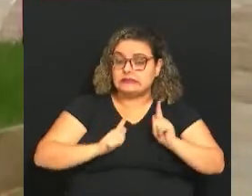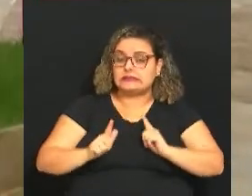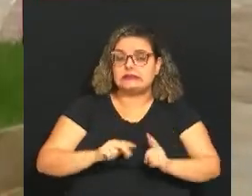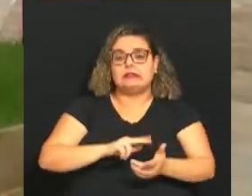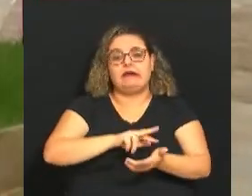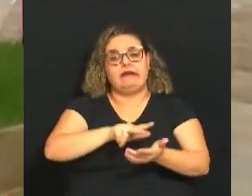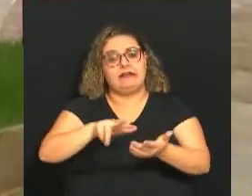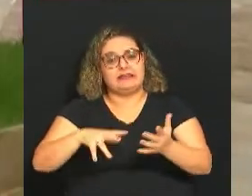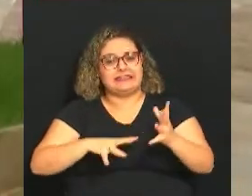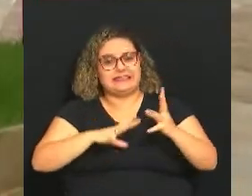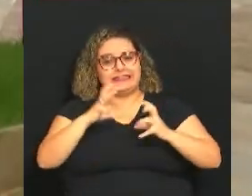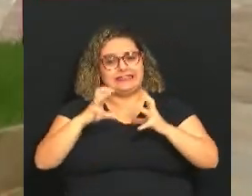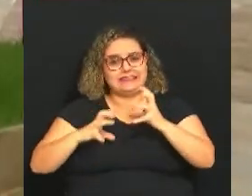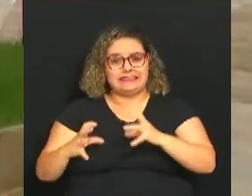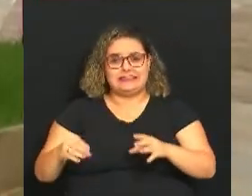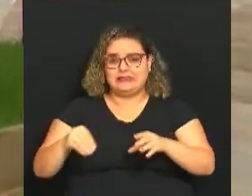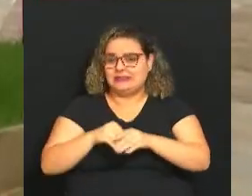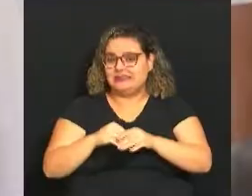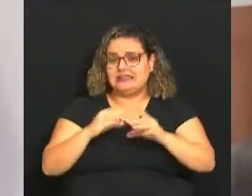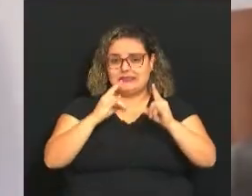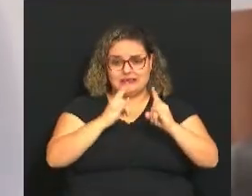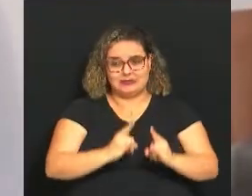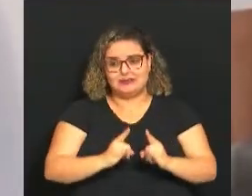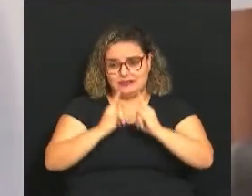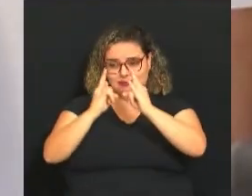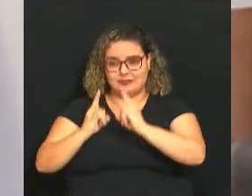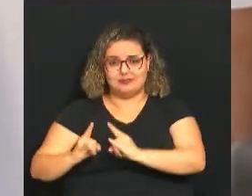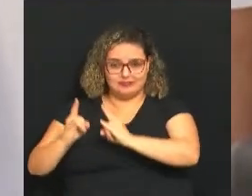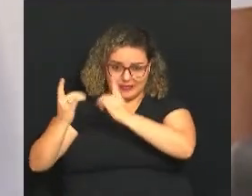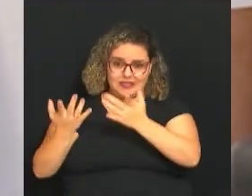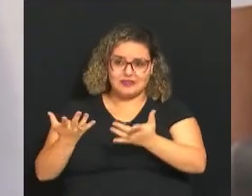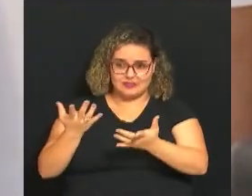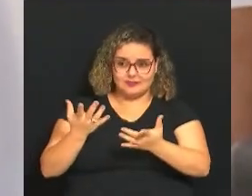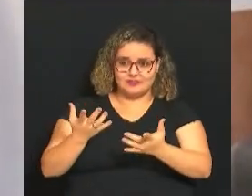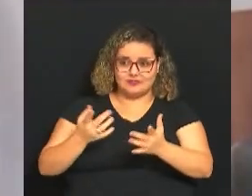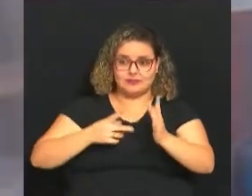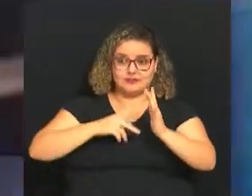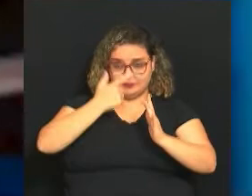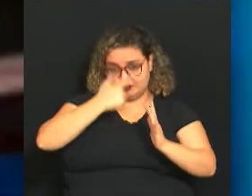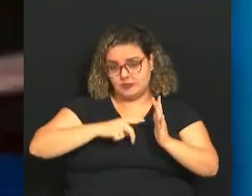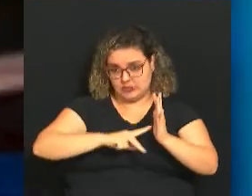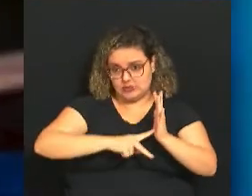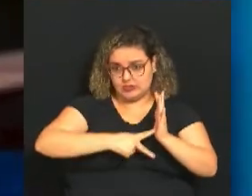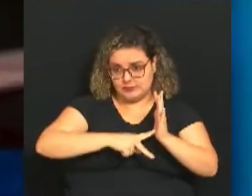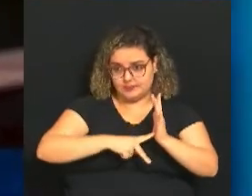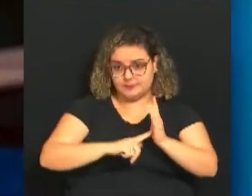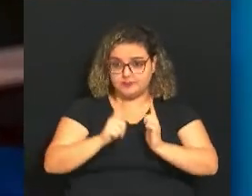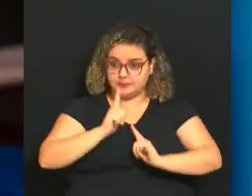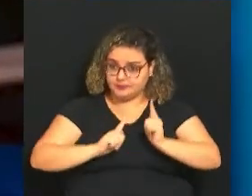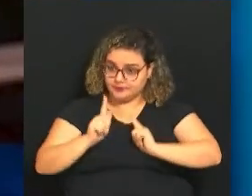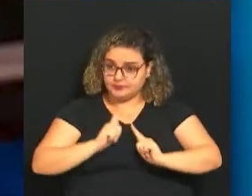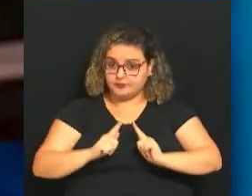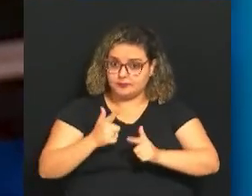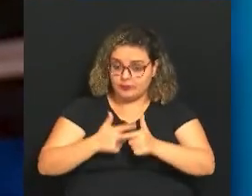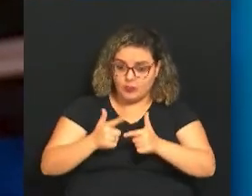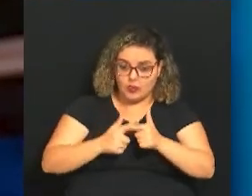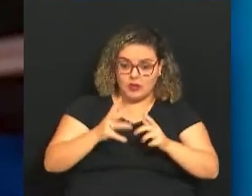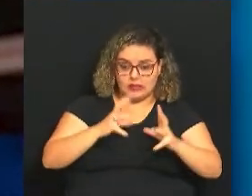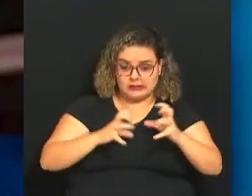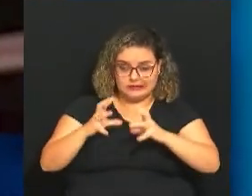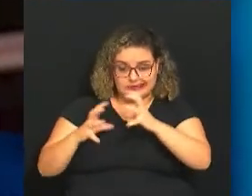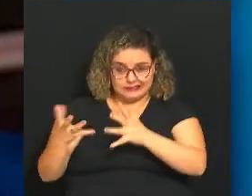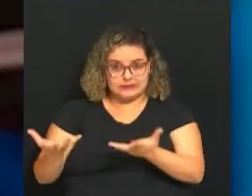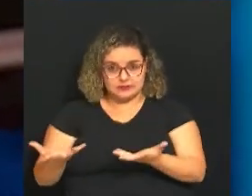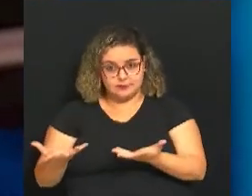conflitos entre os moradores. O síndico tem uma função também de fazer a gestão de conflitos entre os moradores, né?